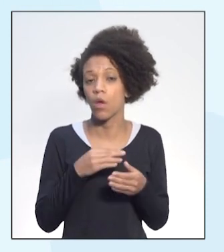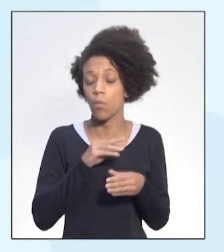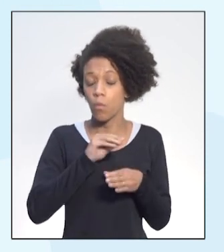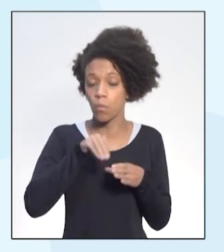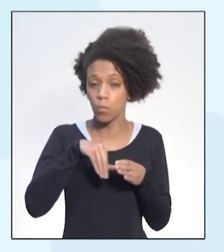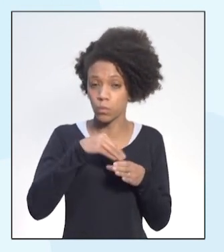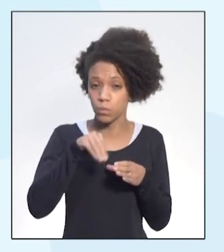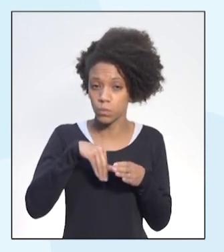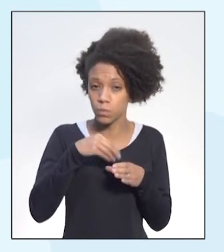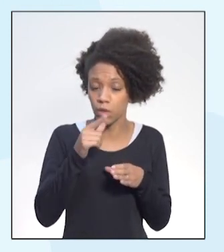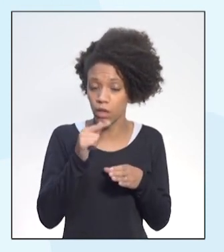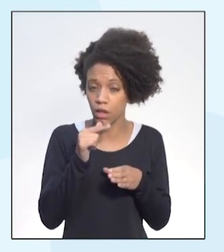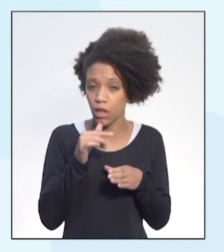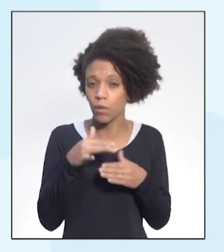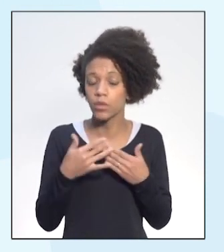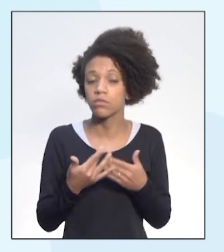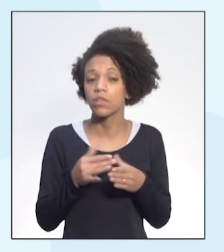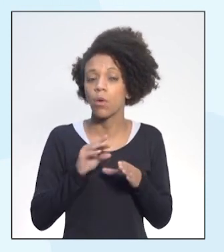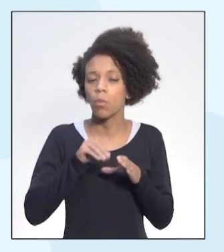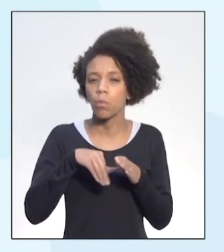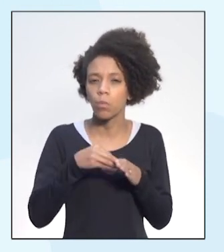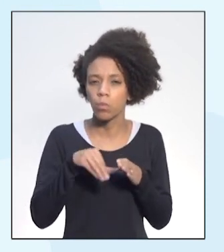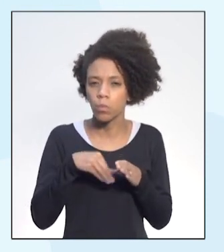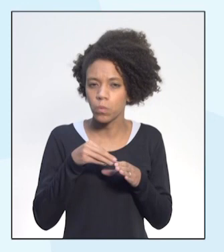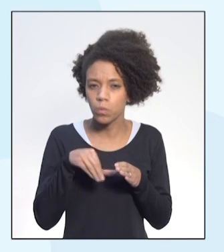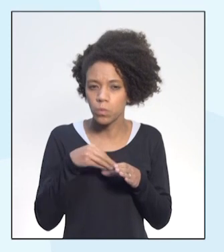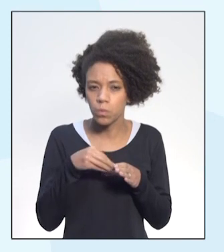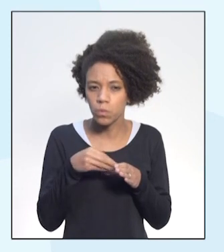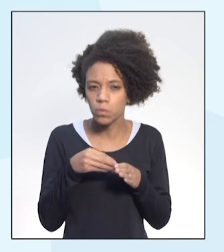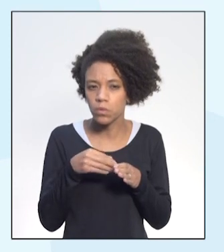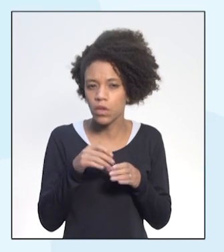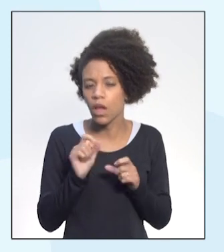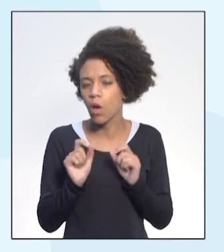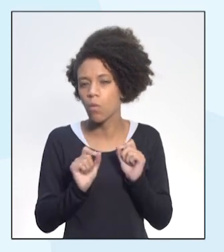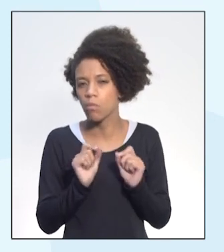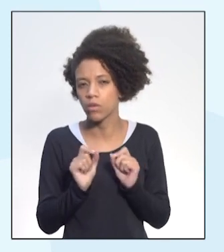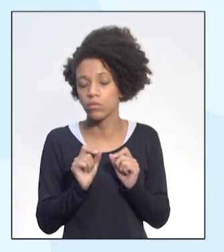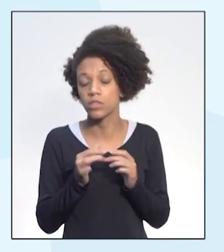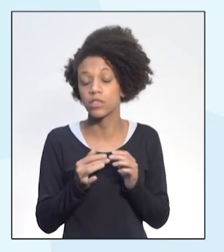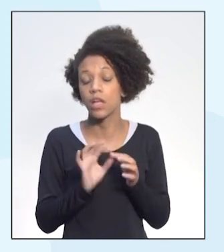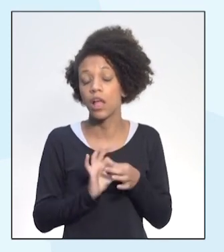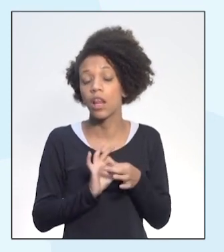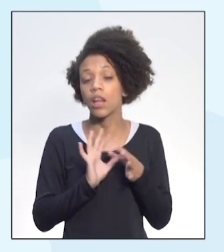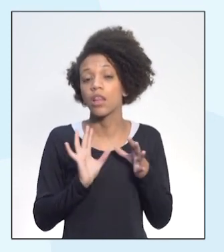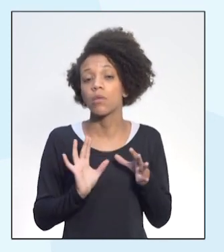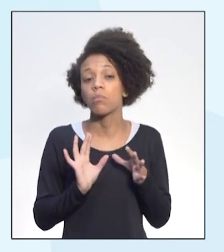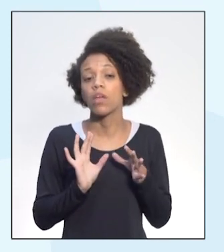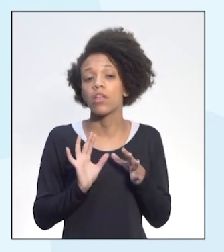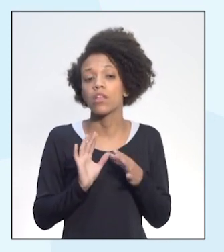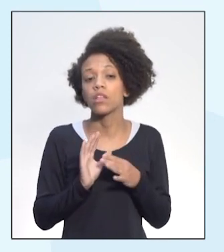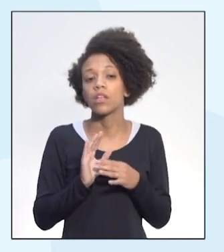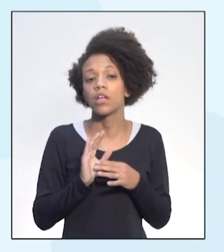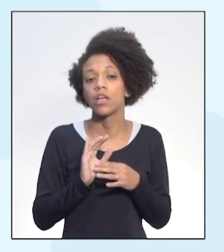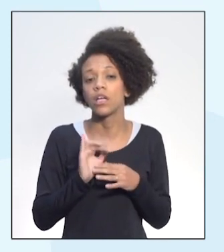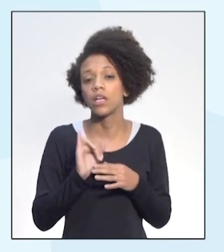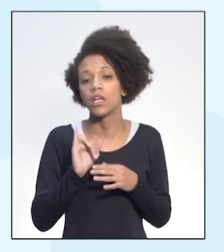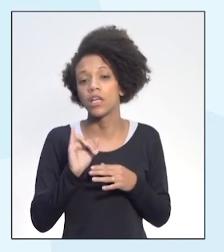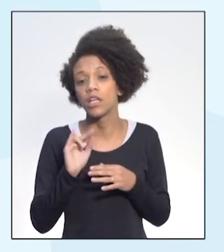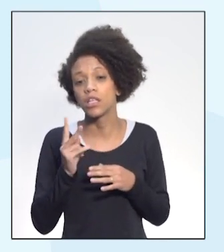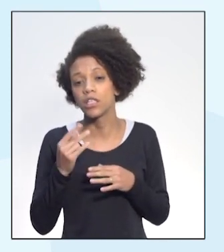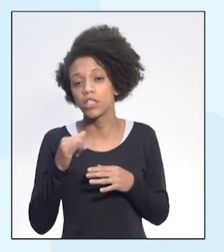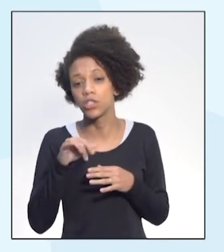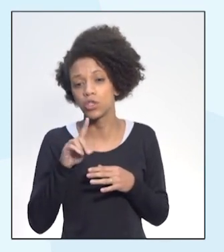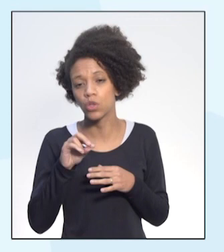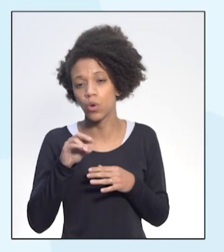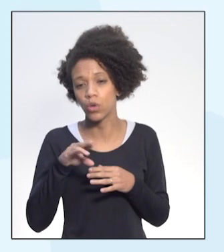em água. Então, quando o meio está dissolvido alguma coisa em água, libera íons hidrônios